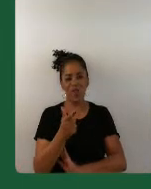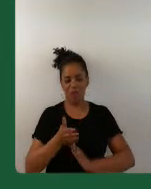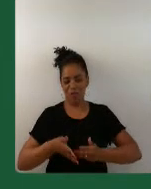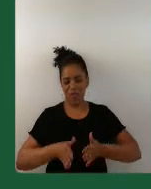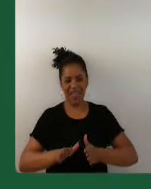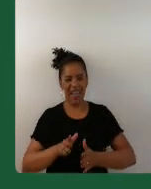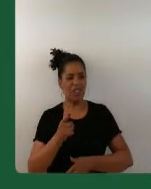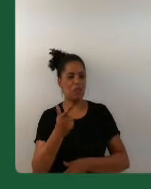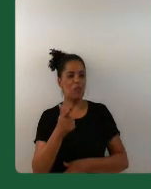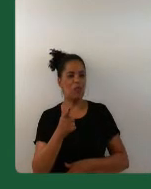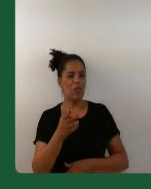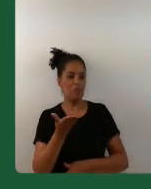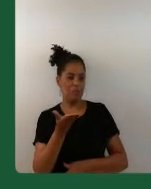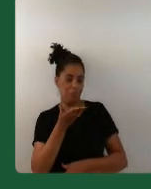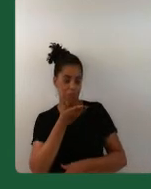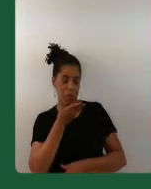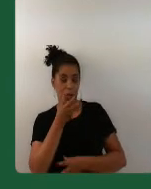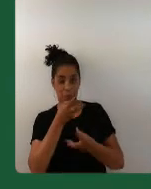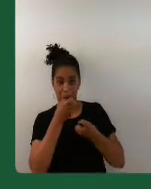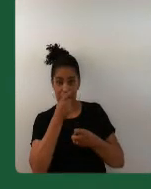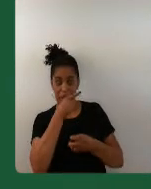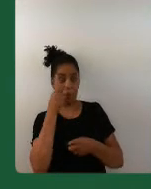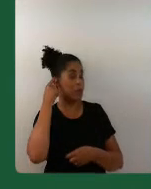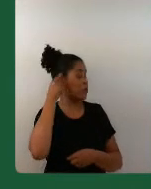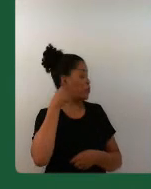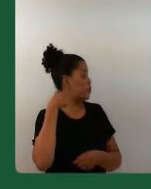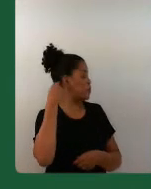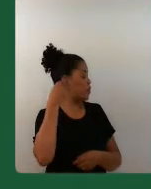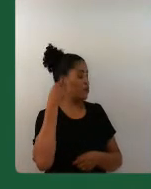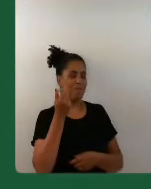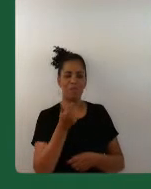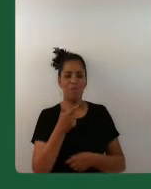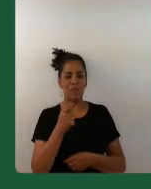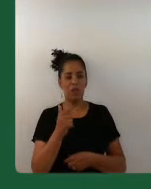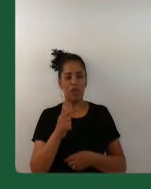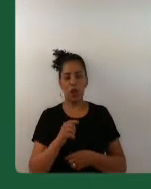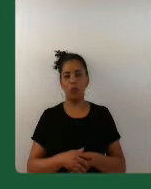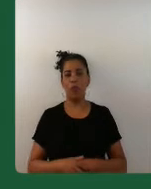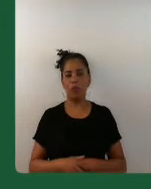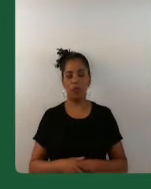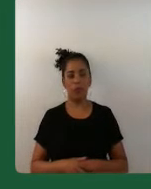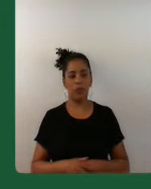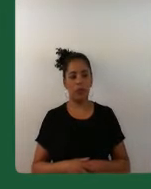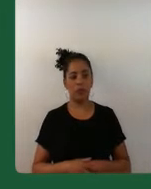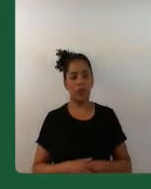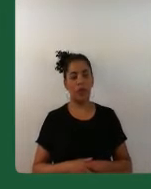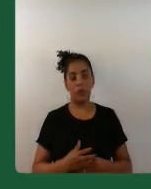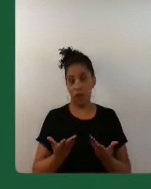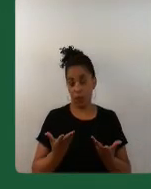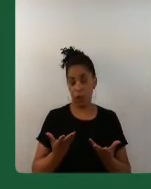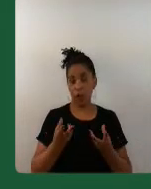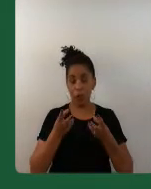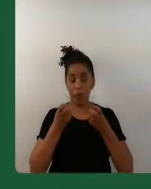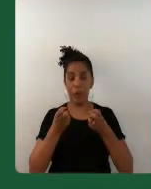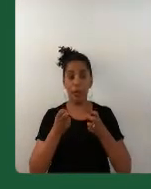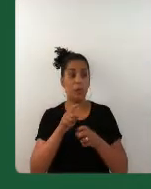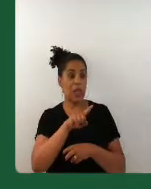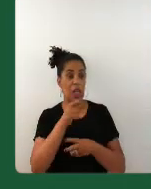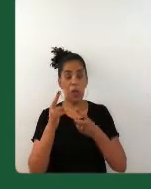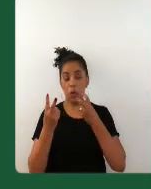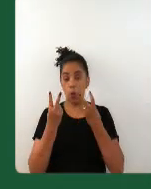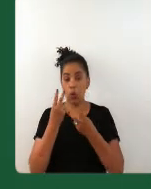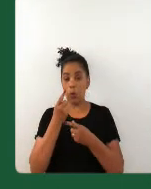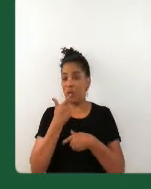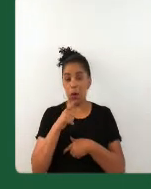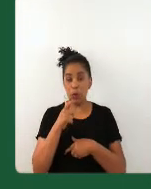Então, podemos ver nas fotos acima, frontal e perfil direito e esquerdo, podemos ver a ausência das duas orelhas e do